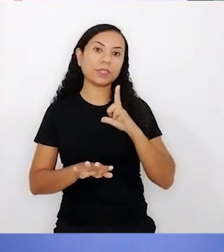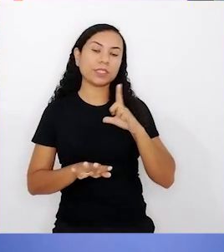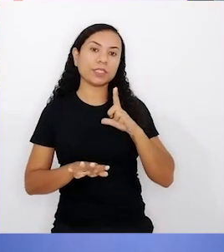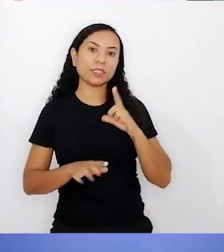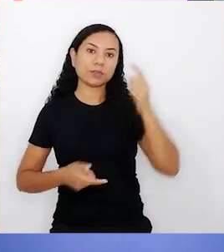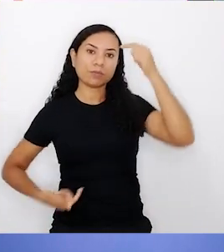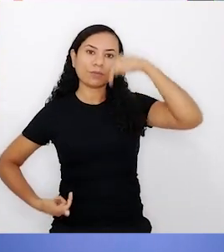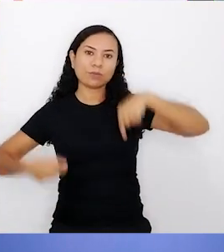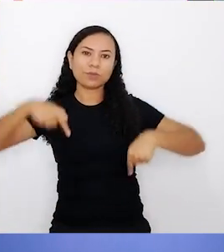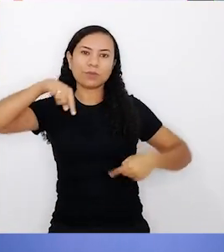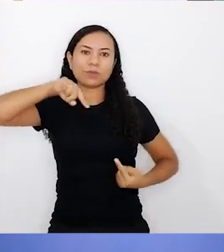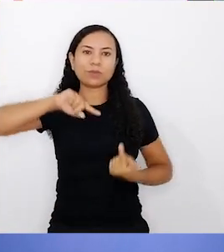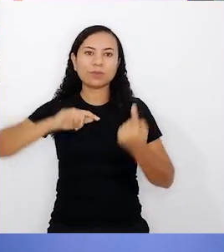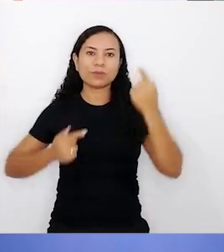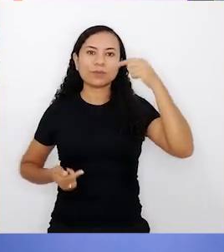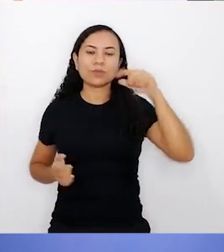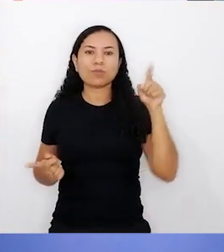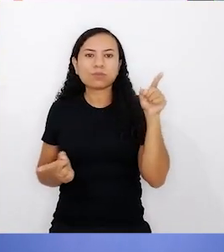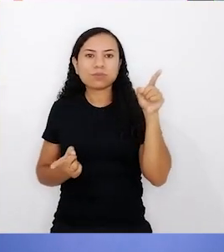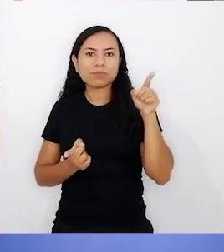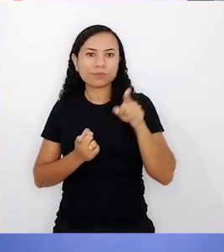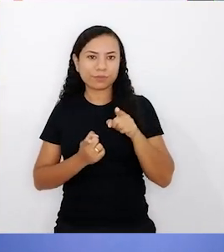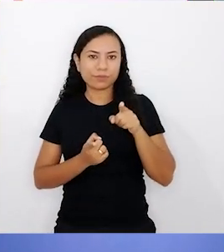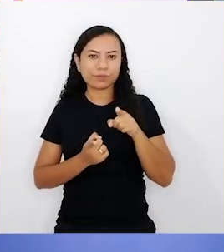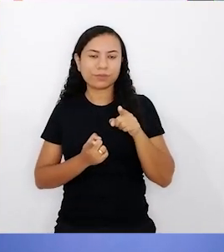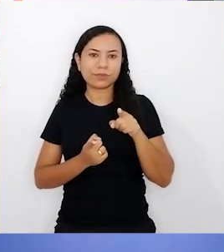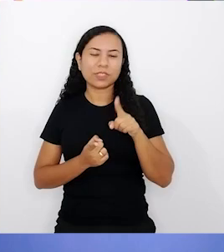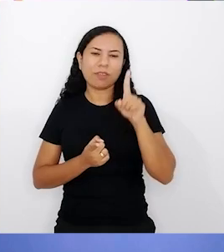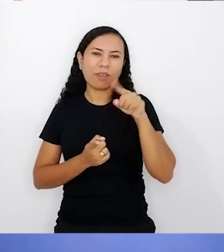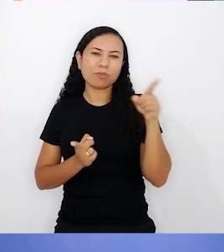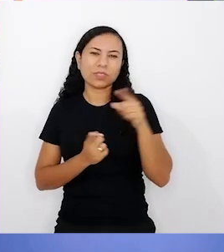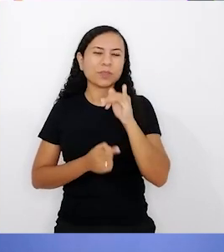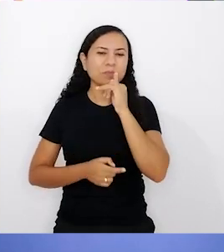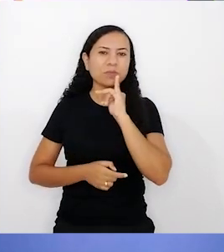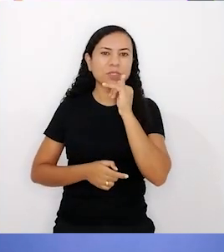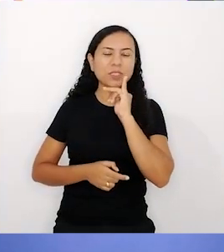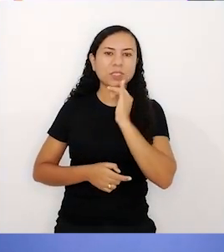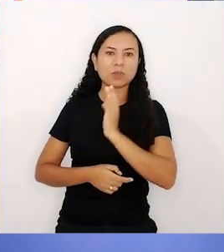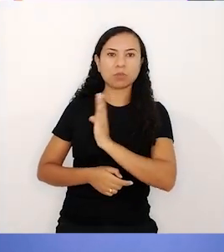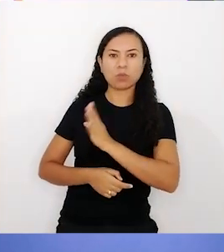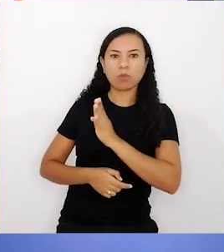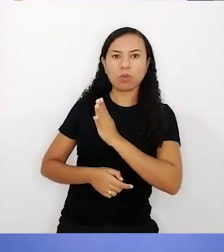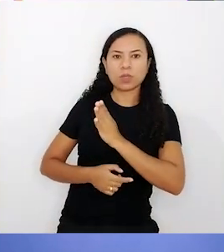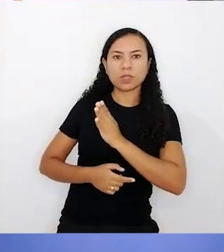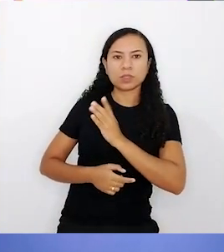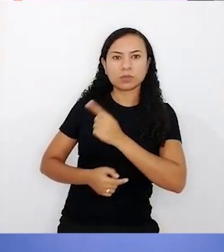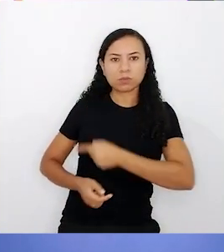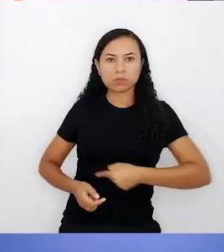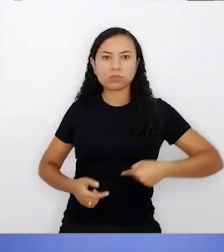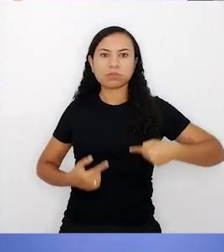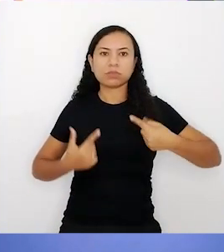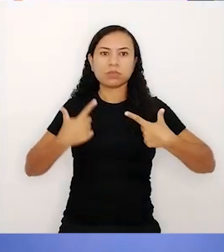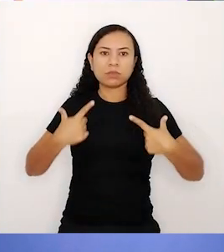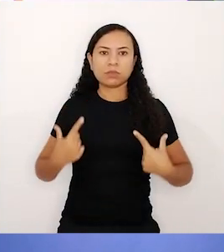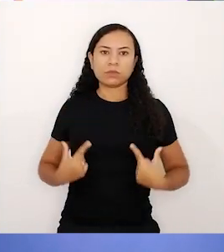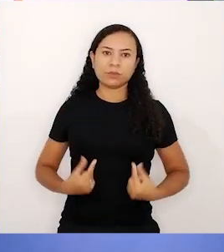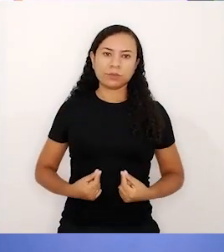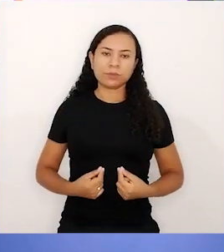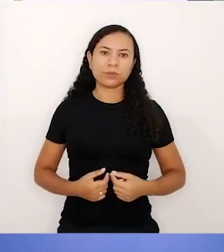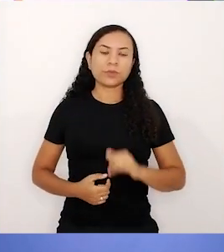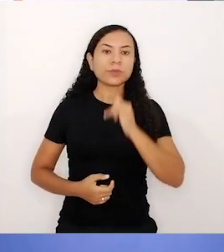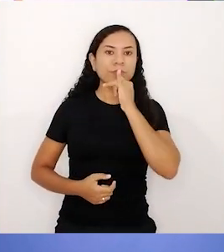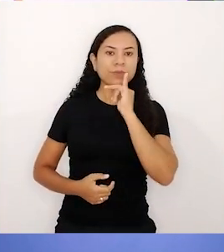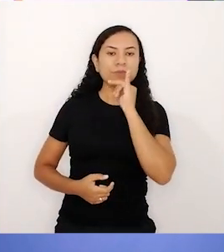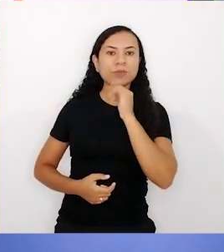circulação curta, a pequena circulação que vai do coração para os pulmões. O sangue